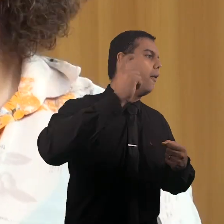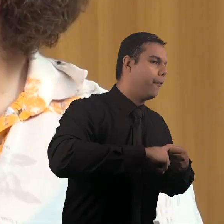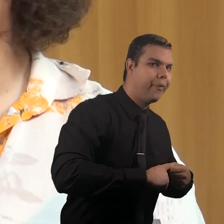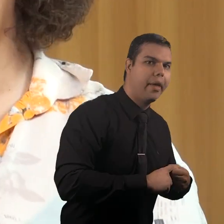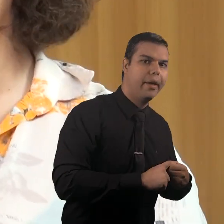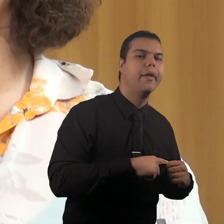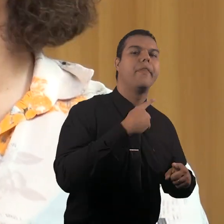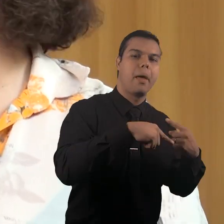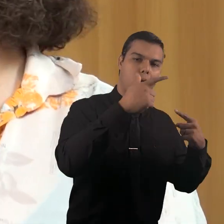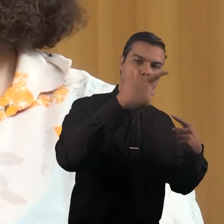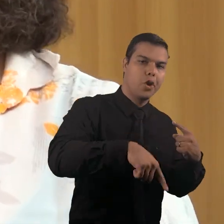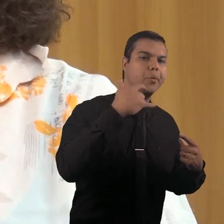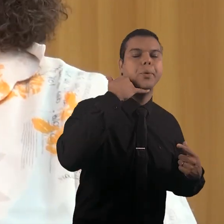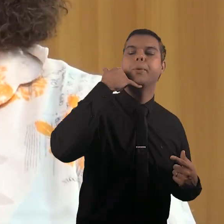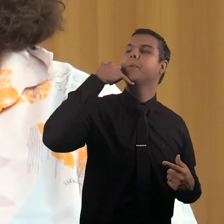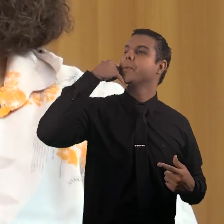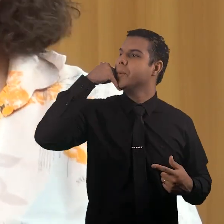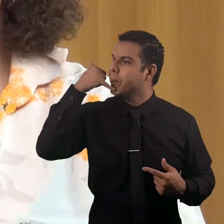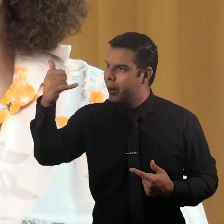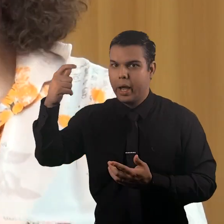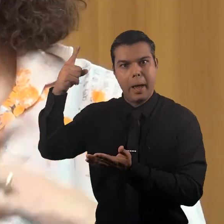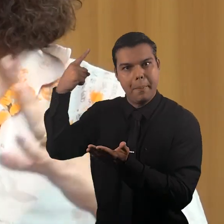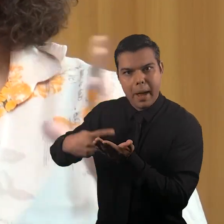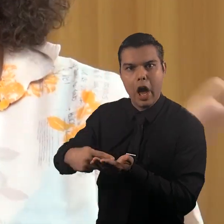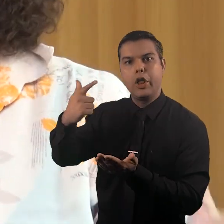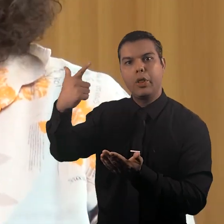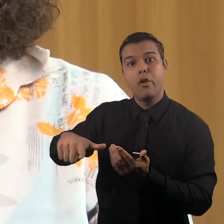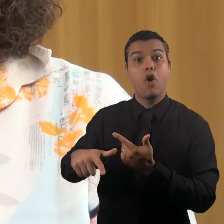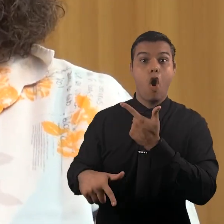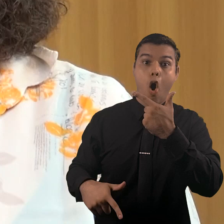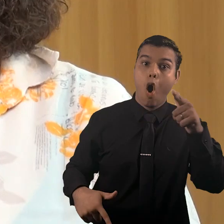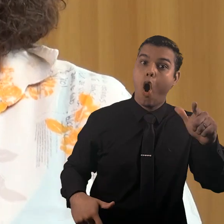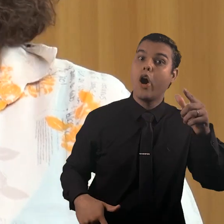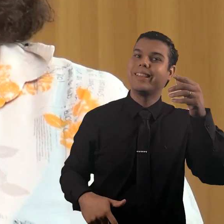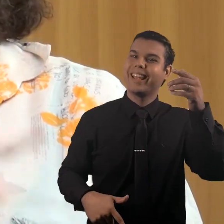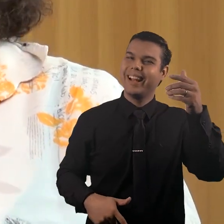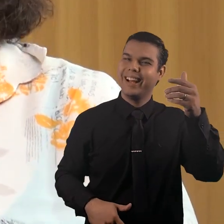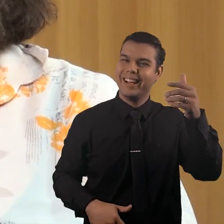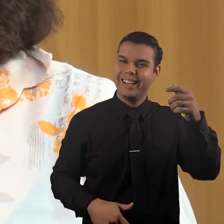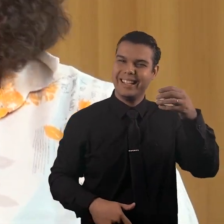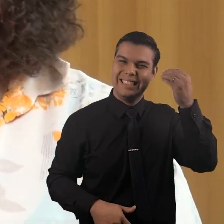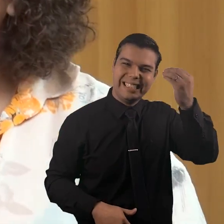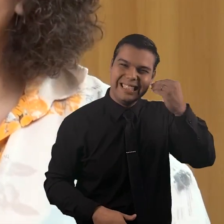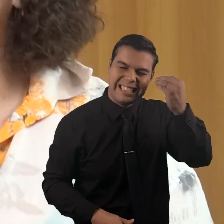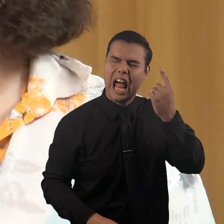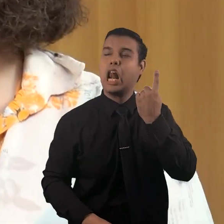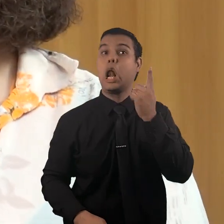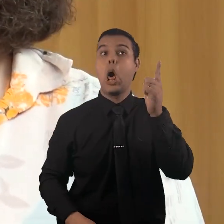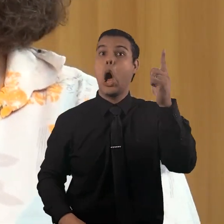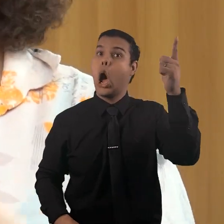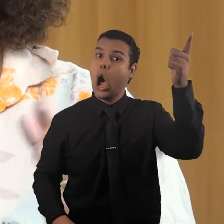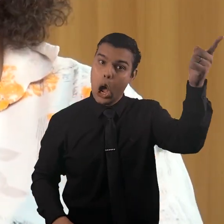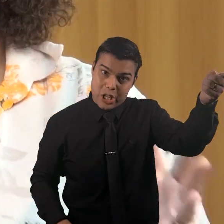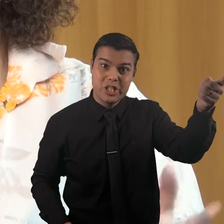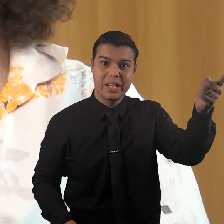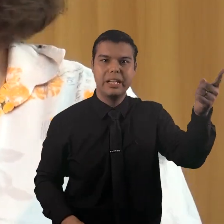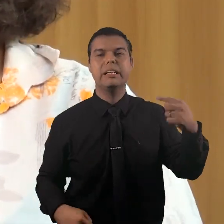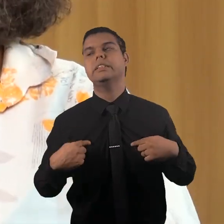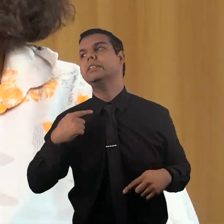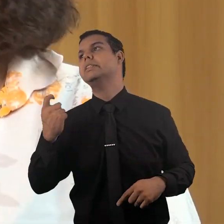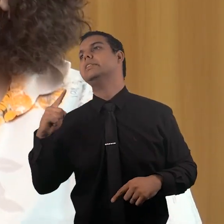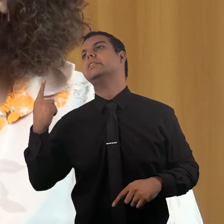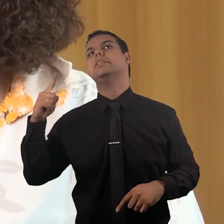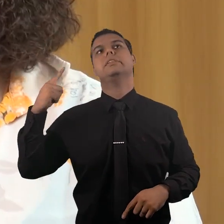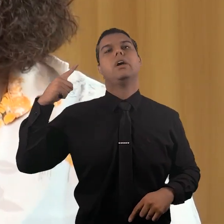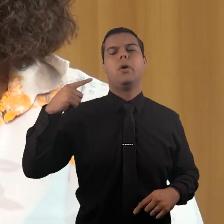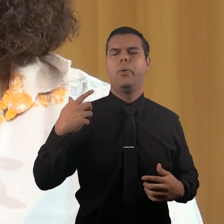3 casinhas para trás, depois ele tem que marcar com uma outra especialidade que é lá do outro lado do mundo, ele mora num lugar e ele